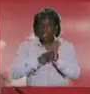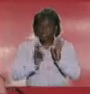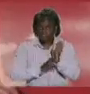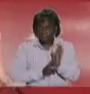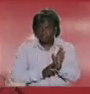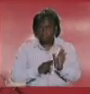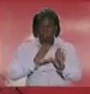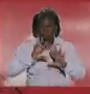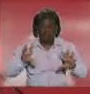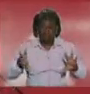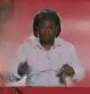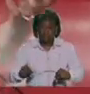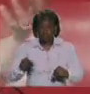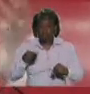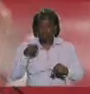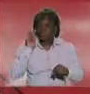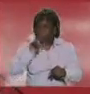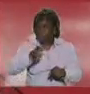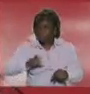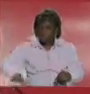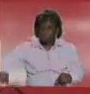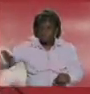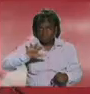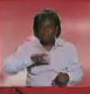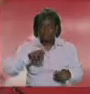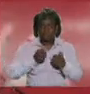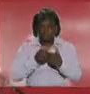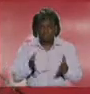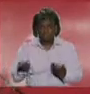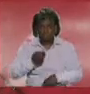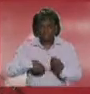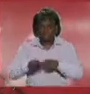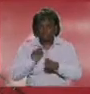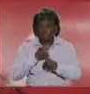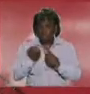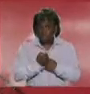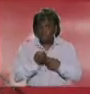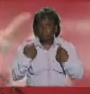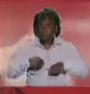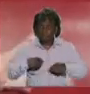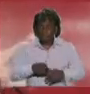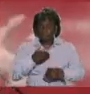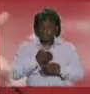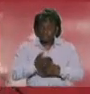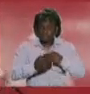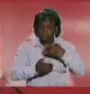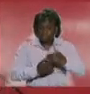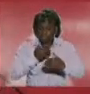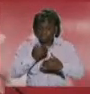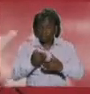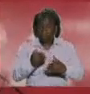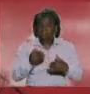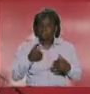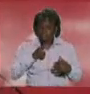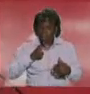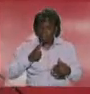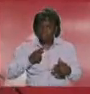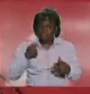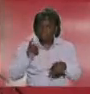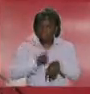que é a regulamentação. Quer dizer, todo esse cenário, né, em que surgem os negócios sociais, ele precisa ser construído, e